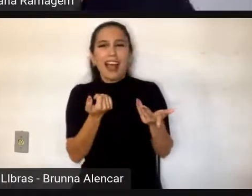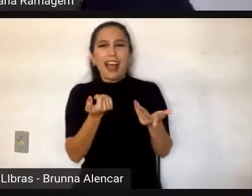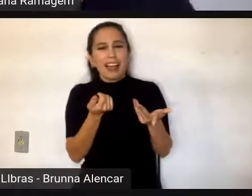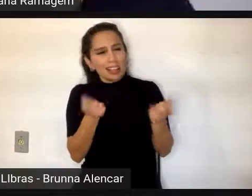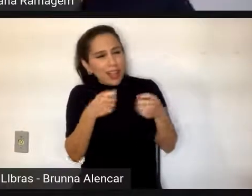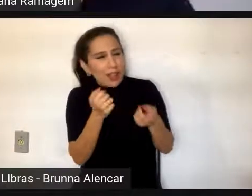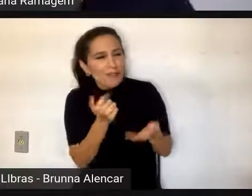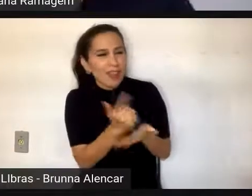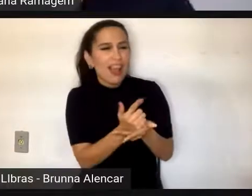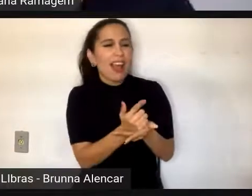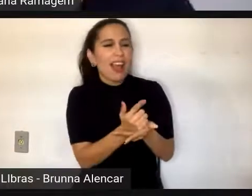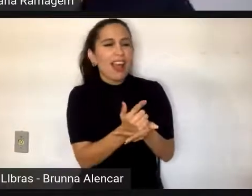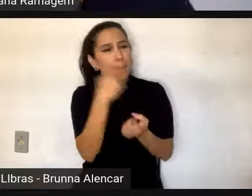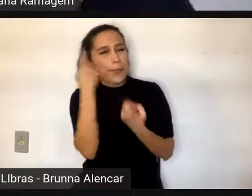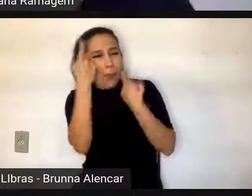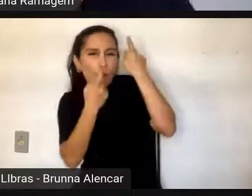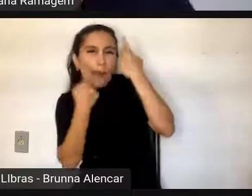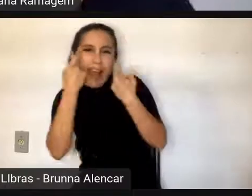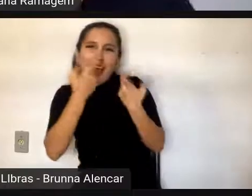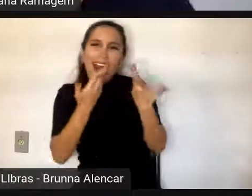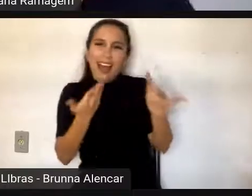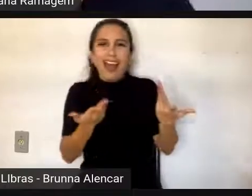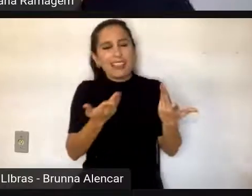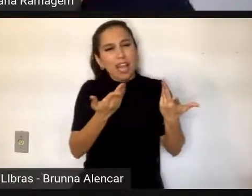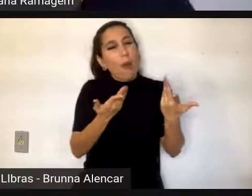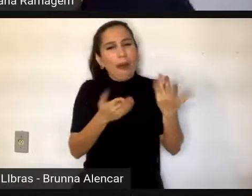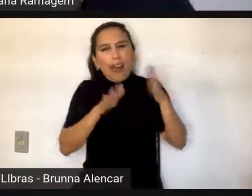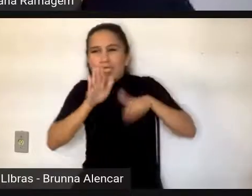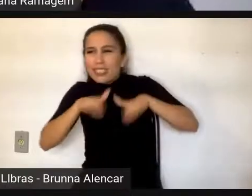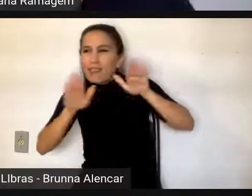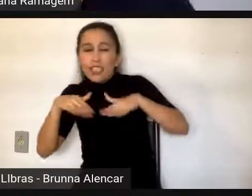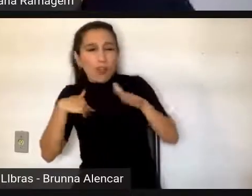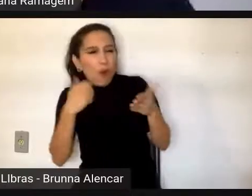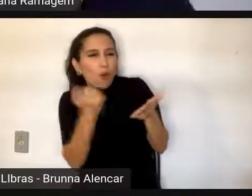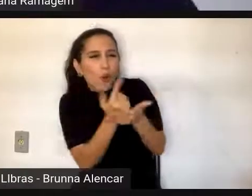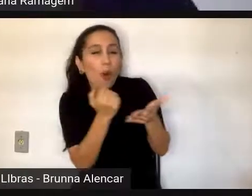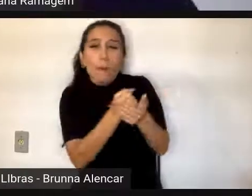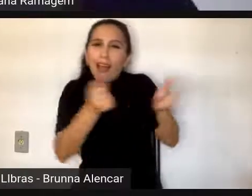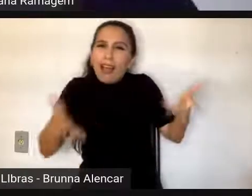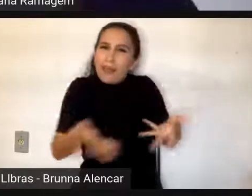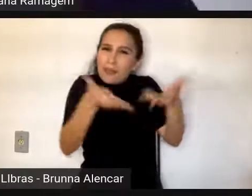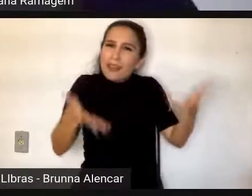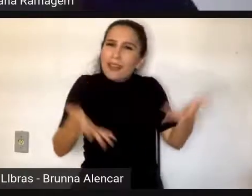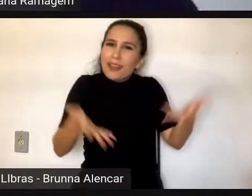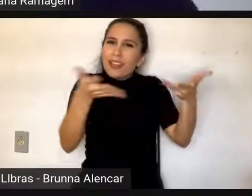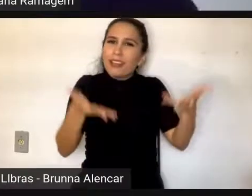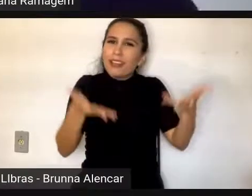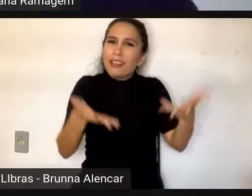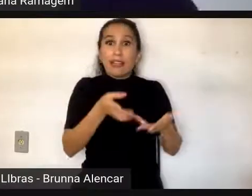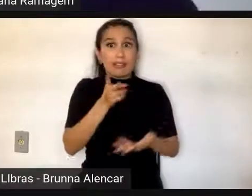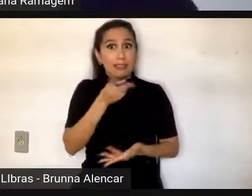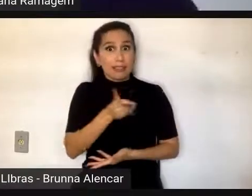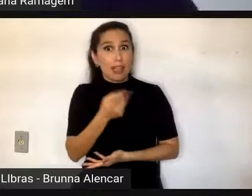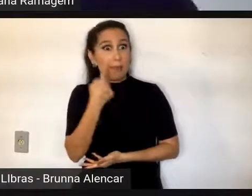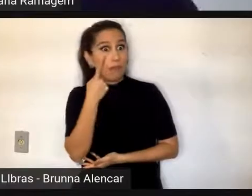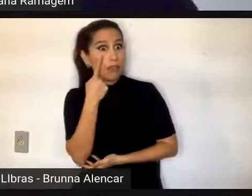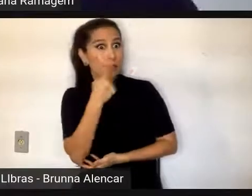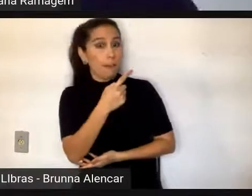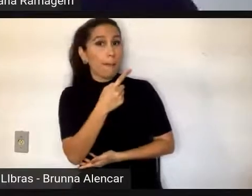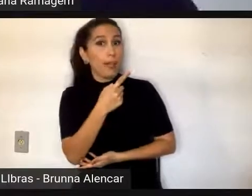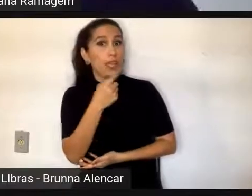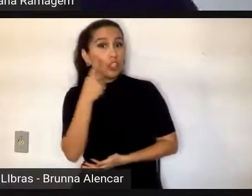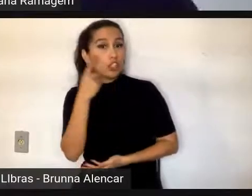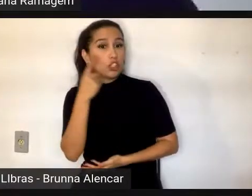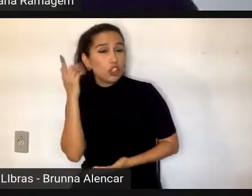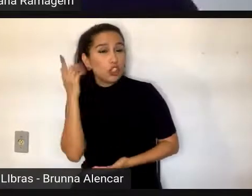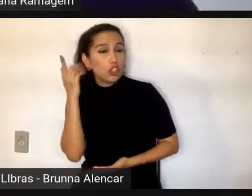risco de fechar, então de vez em quando eu vou pedir para estimular. Sempre verifique se você pode fazer o pedido direto para o